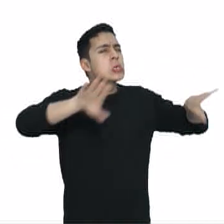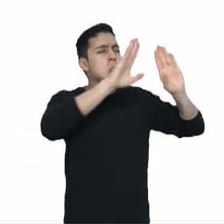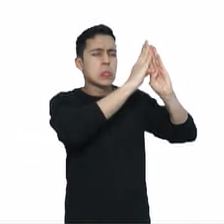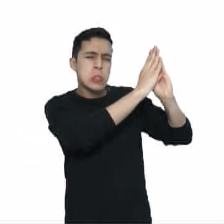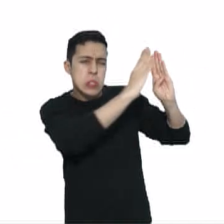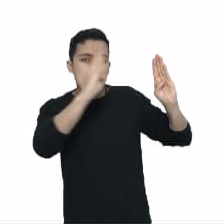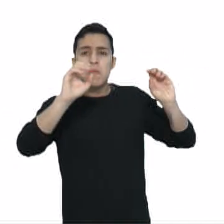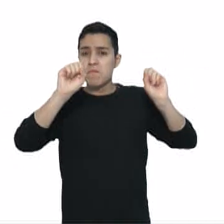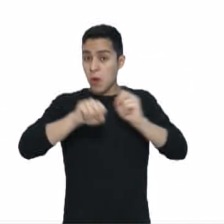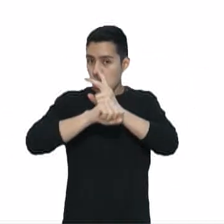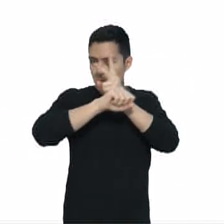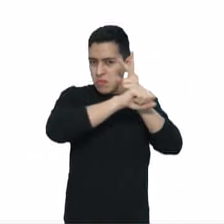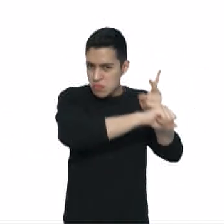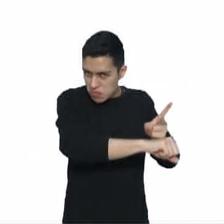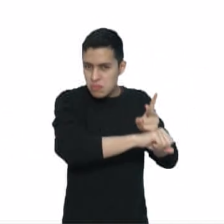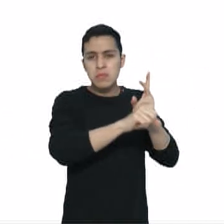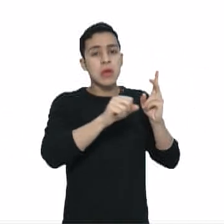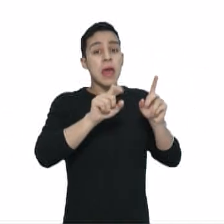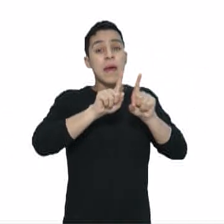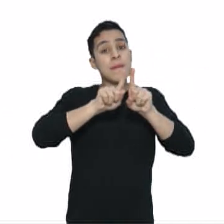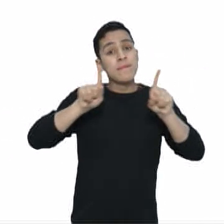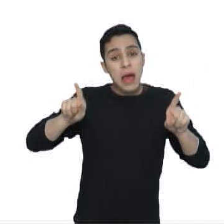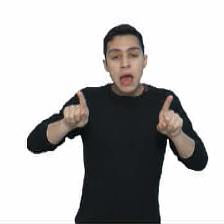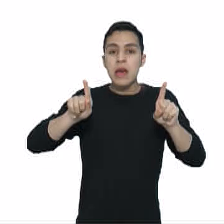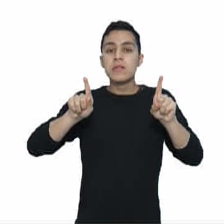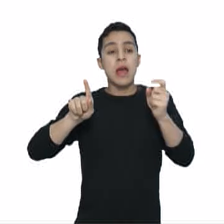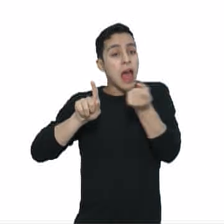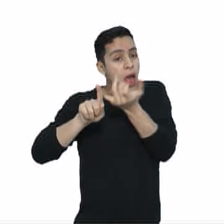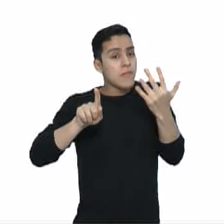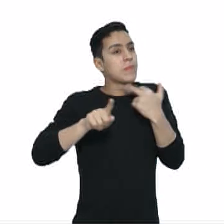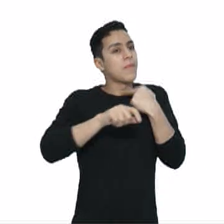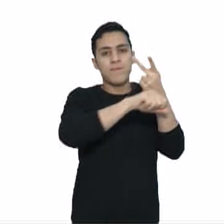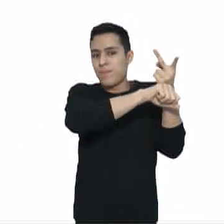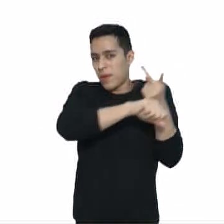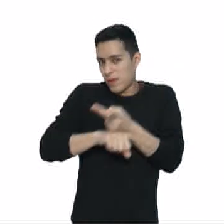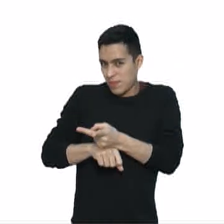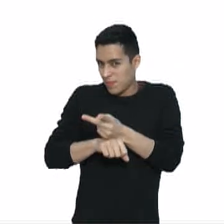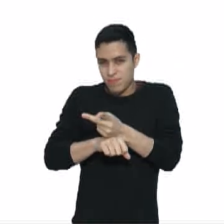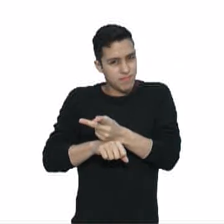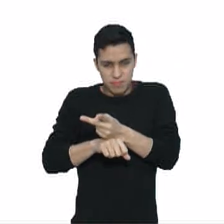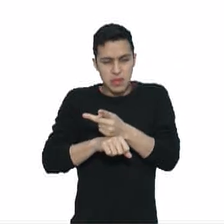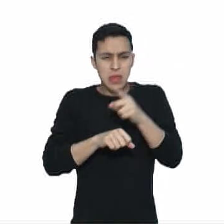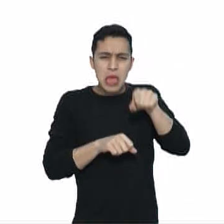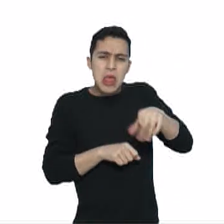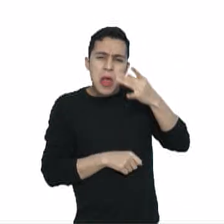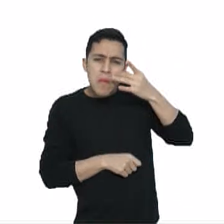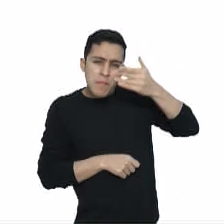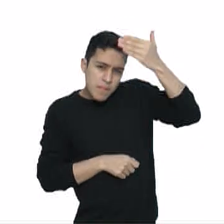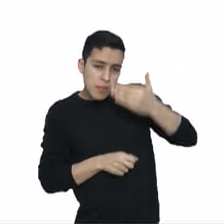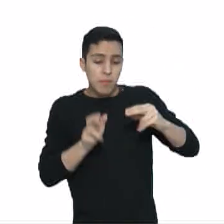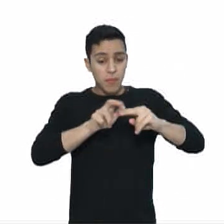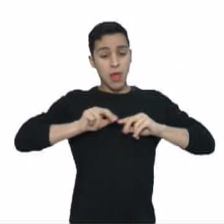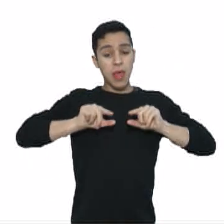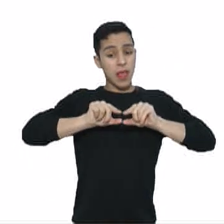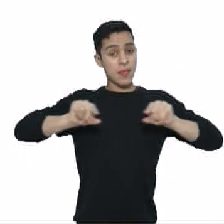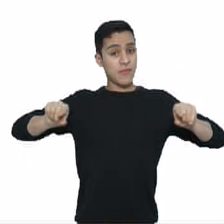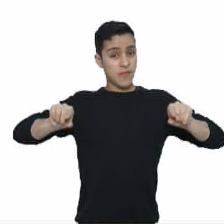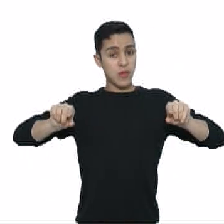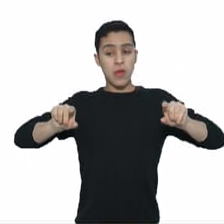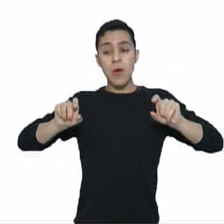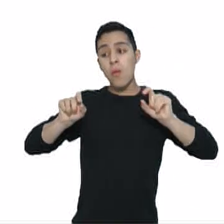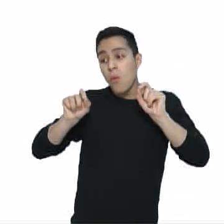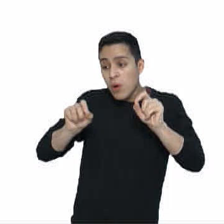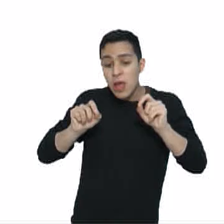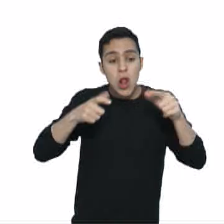mas alguns livros ou recursos não poderão ser emprestados. Isso pode ser comprovado pela expressão para